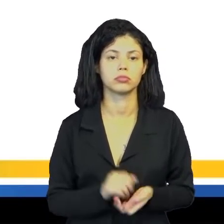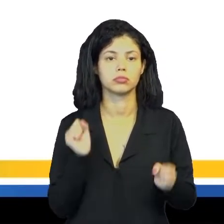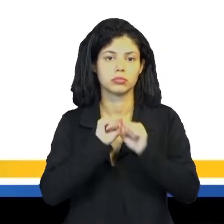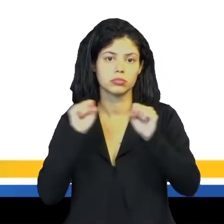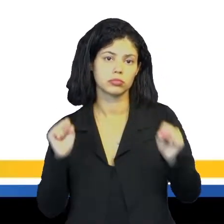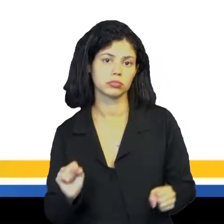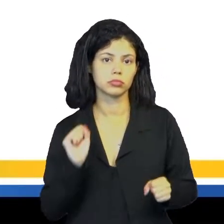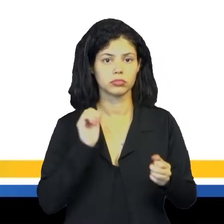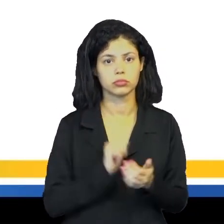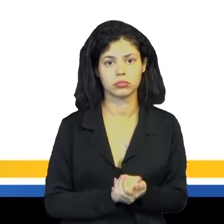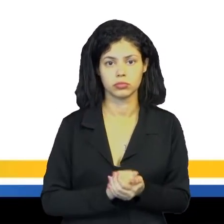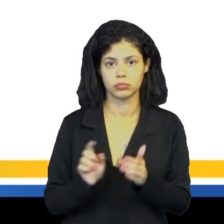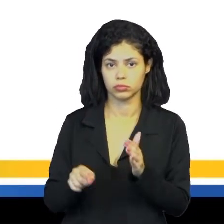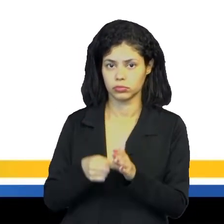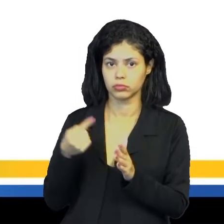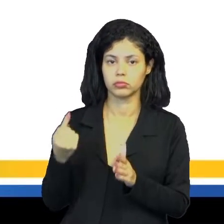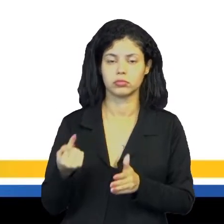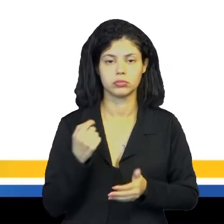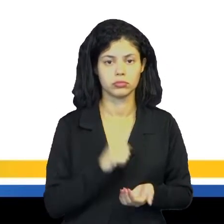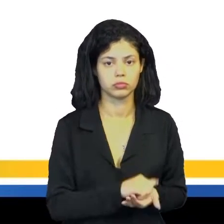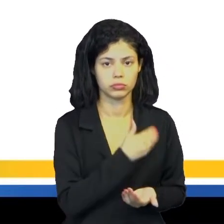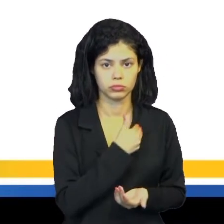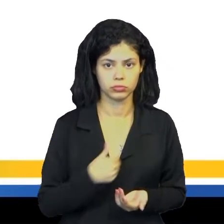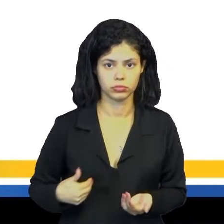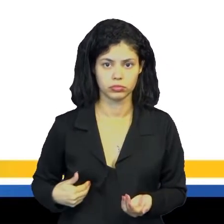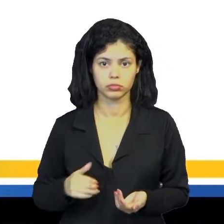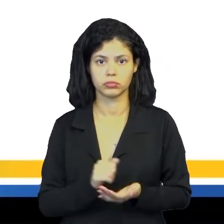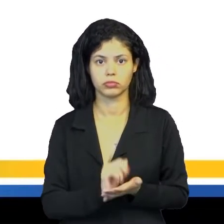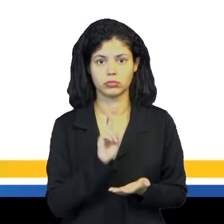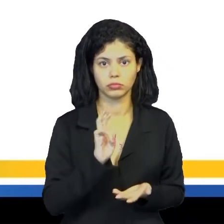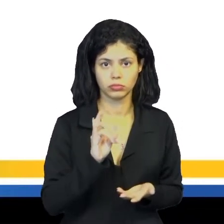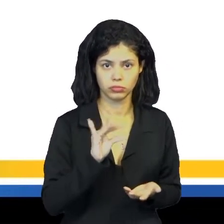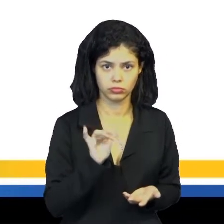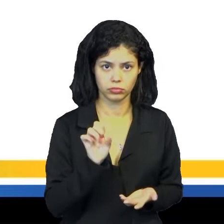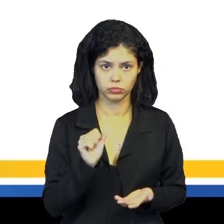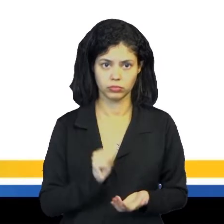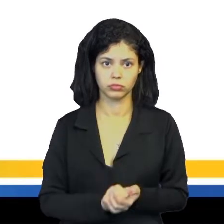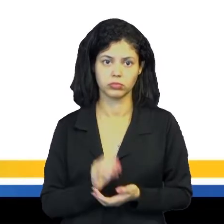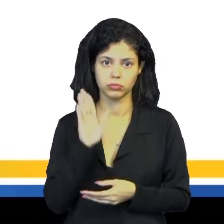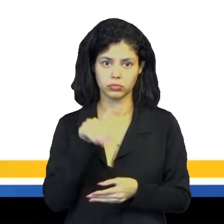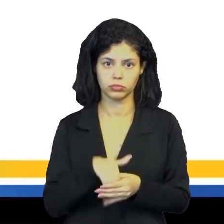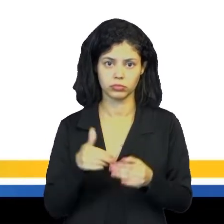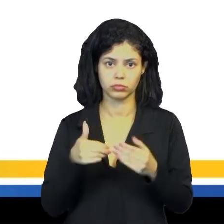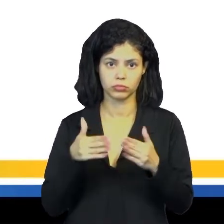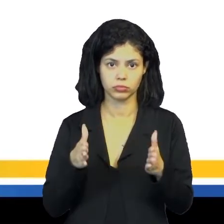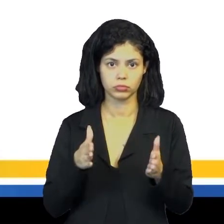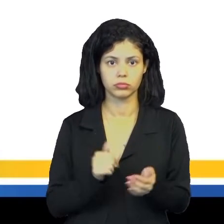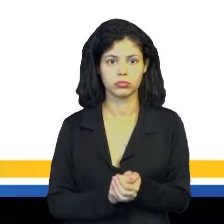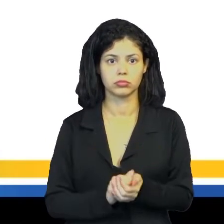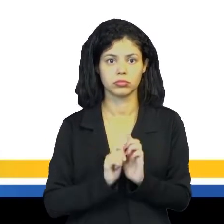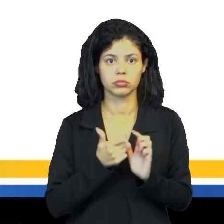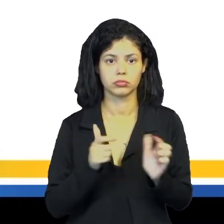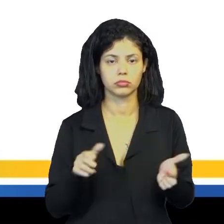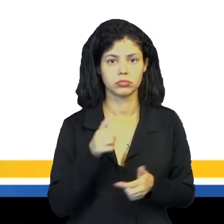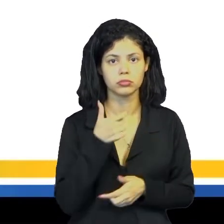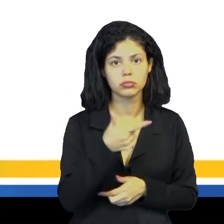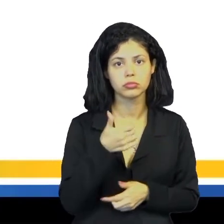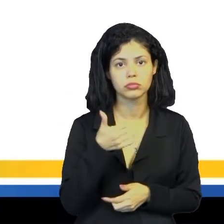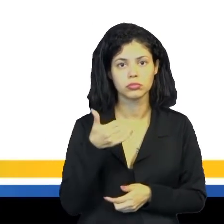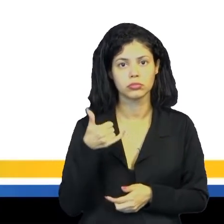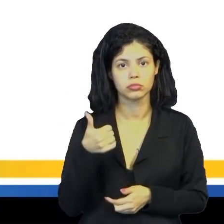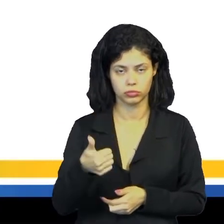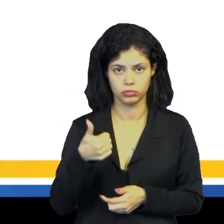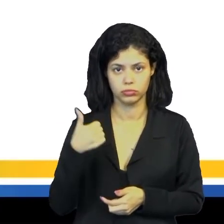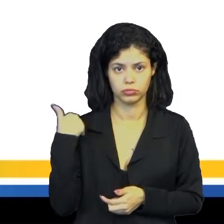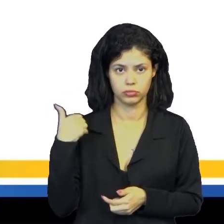Esse sistema eleitoral na Primeira República, no início da Primeira República foi instituído o voto aberto para maiores de 21